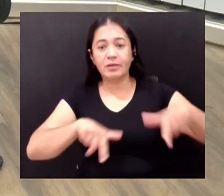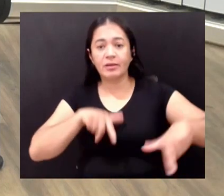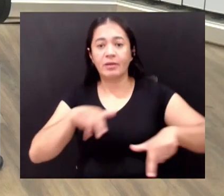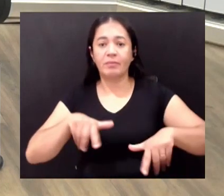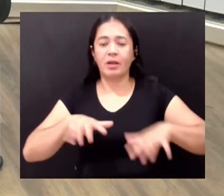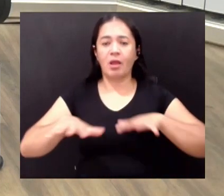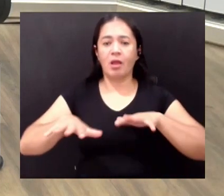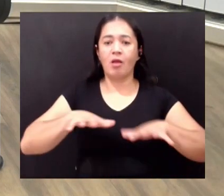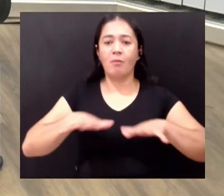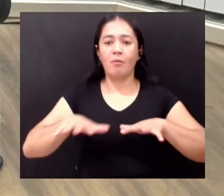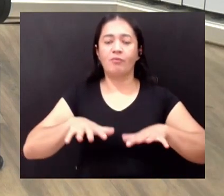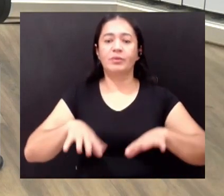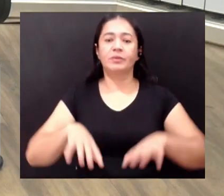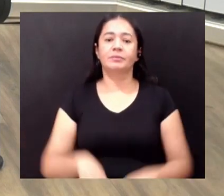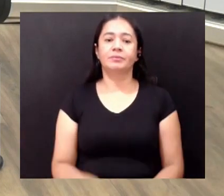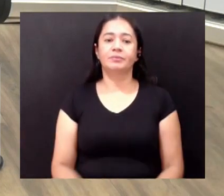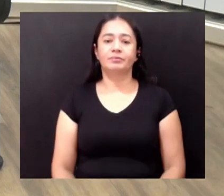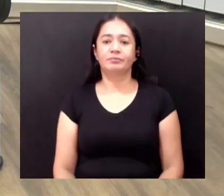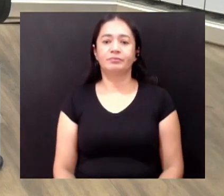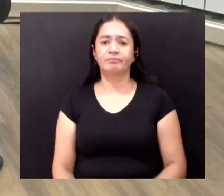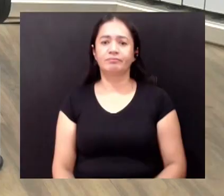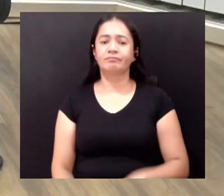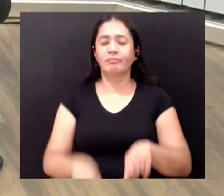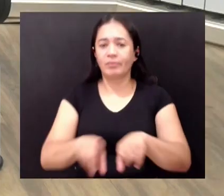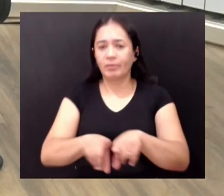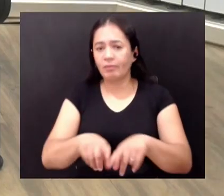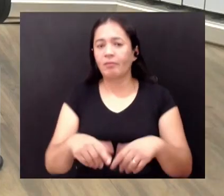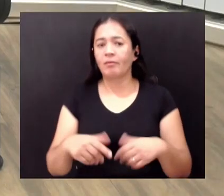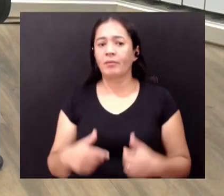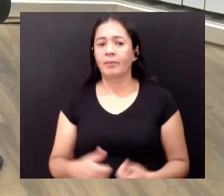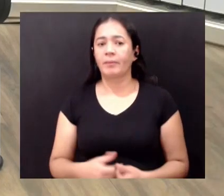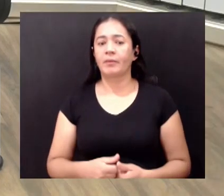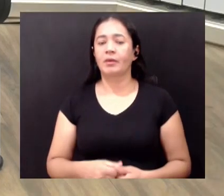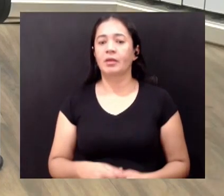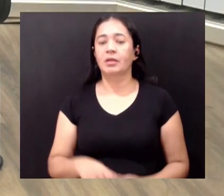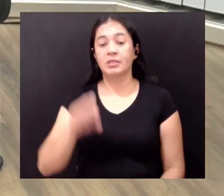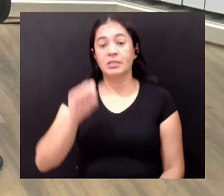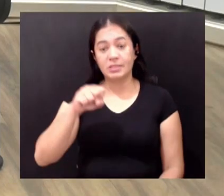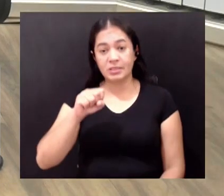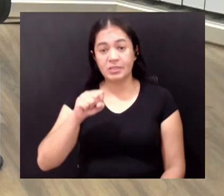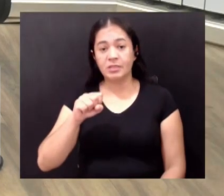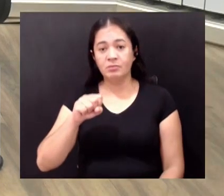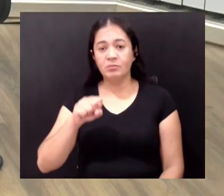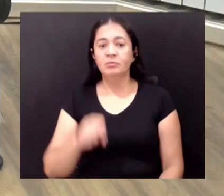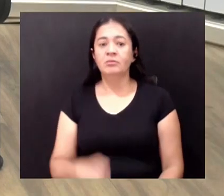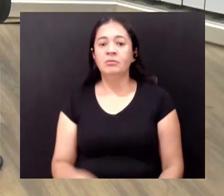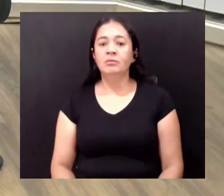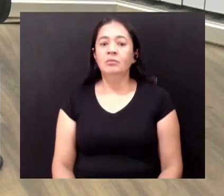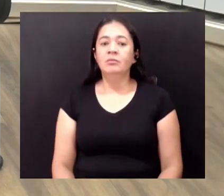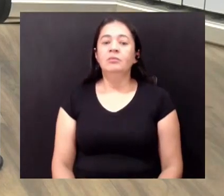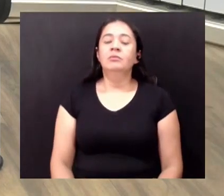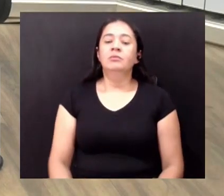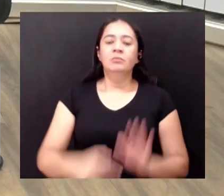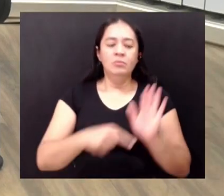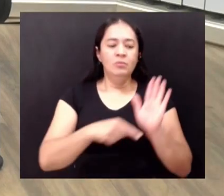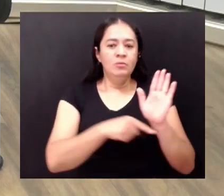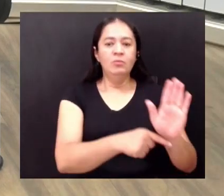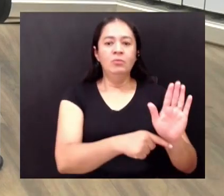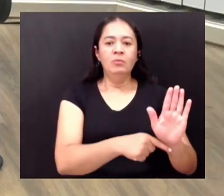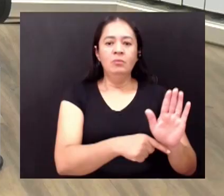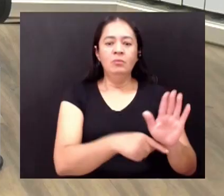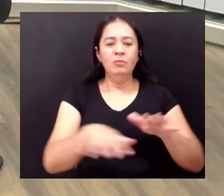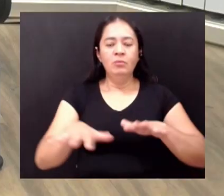não. Acho que vem muito disso também, né? As consultorias, elas acabam auxiliando as empresas nesse movimento de conseguir olhar